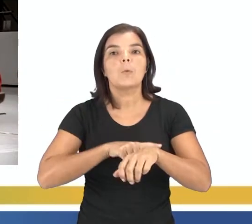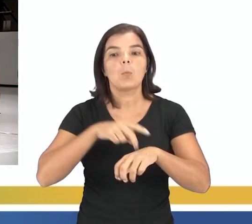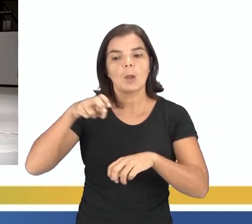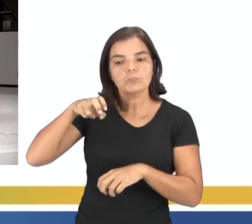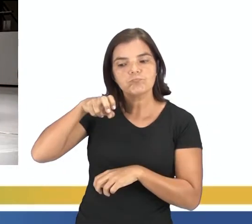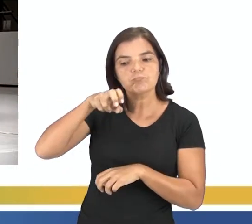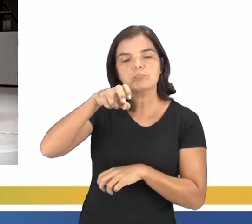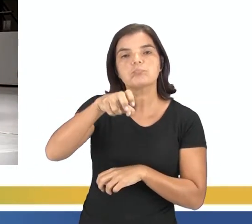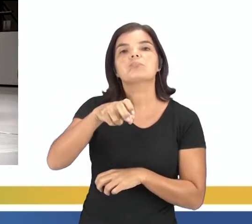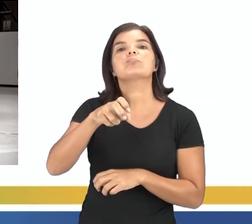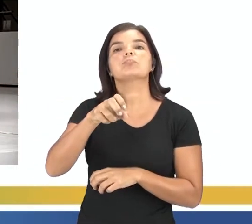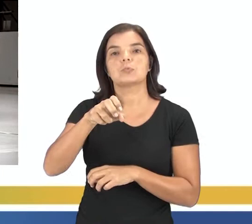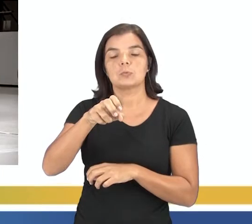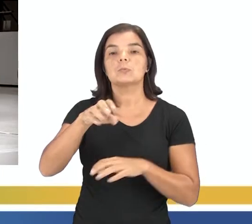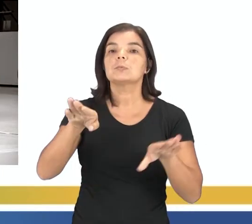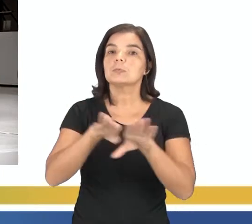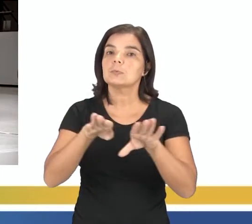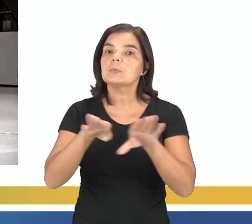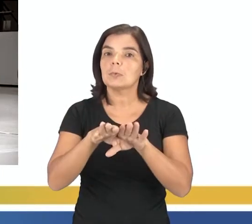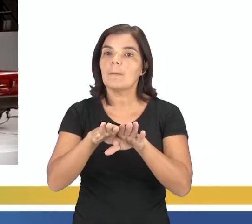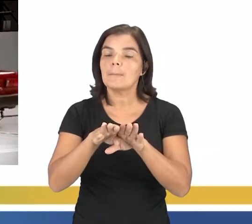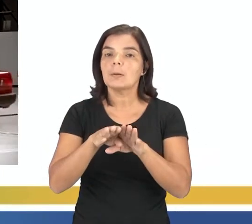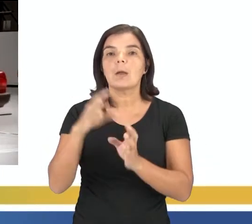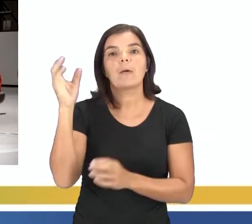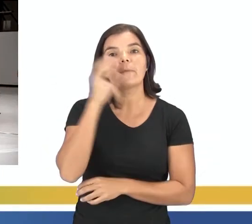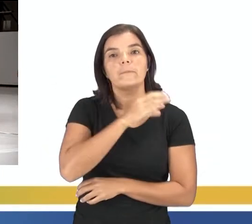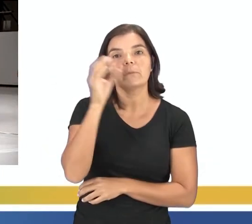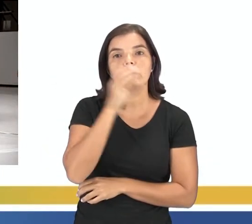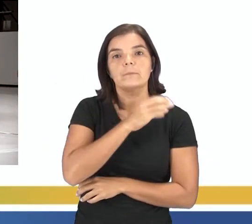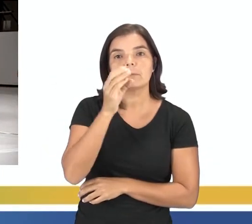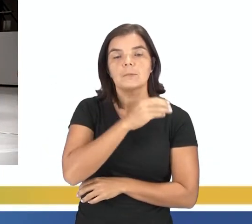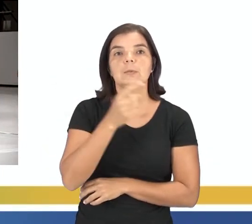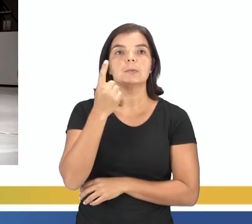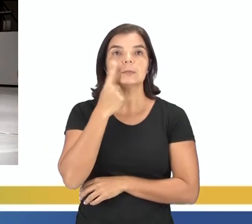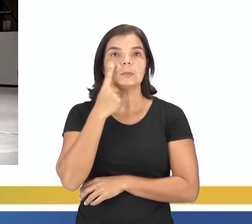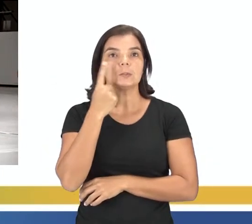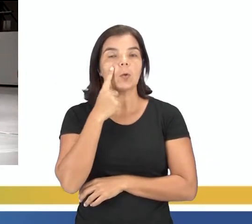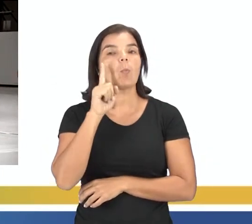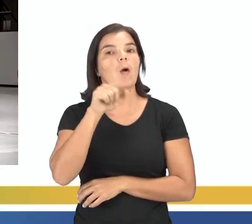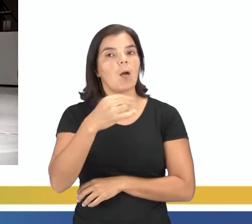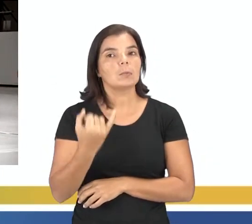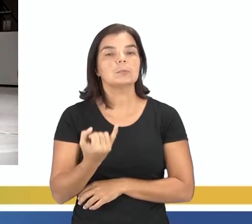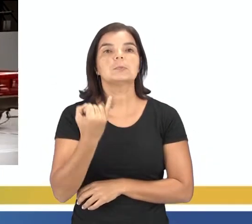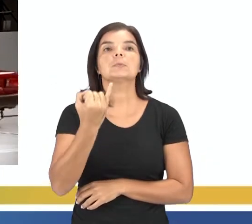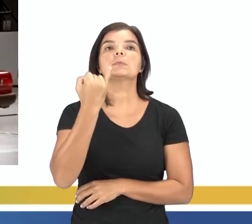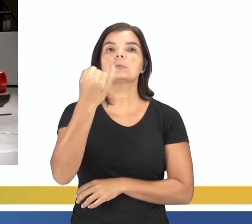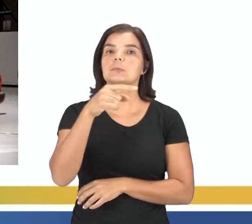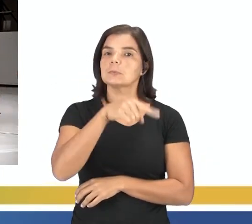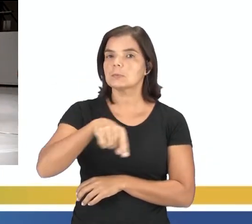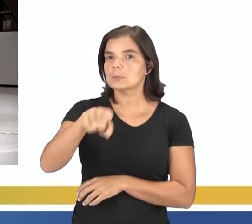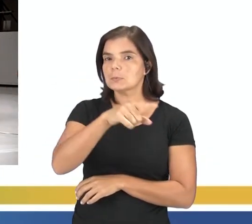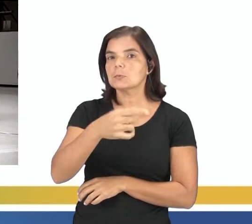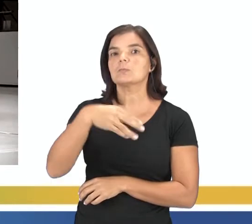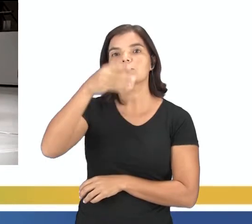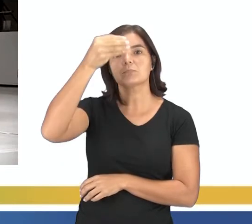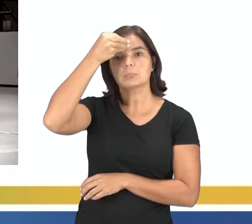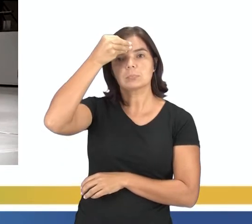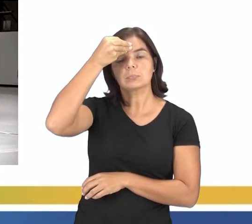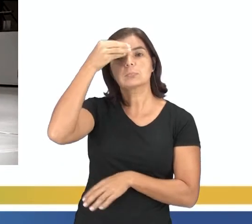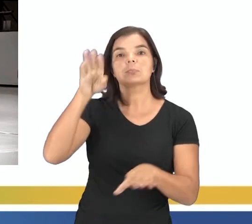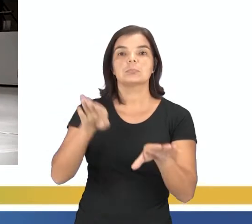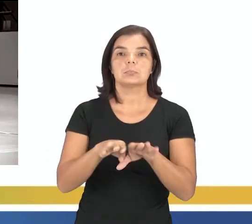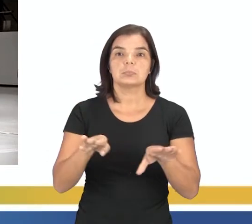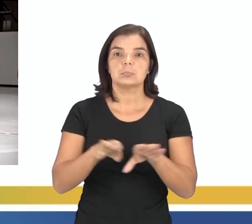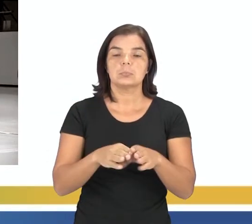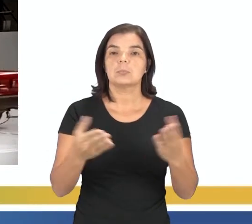linear são dados pela direção e o sentido da velocidade. Então essa é uma informação importante que vocês devem guardar aí.